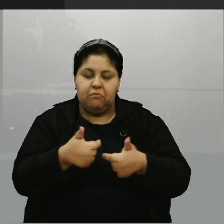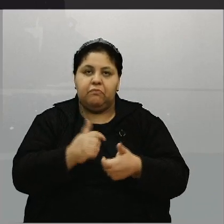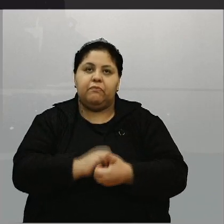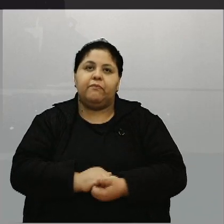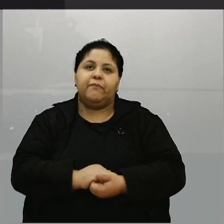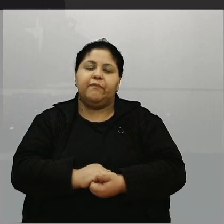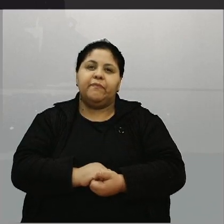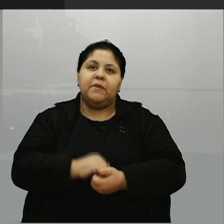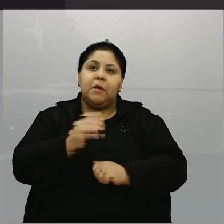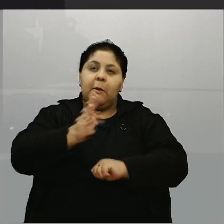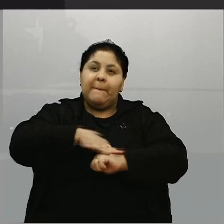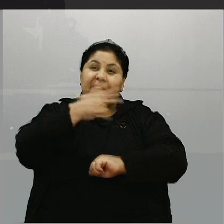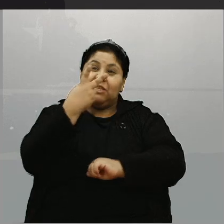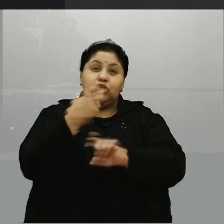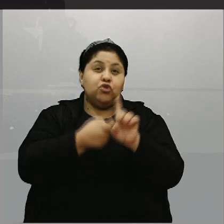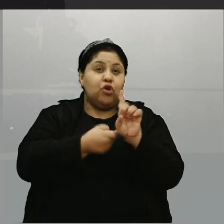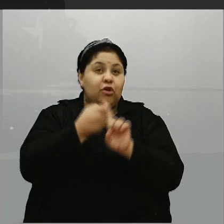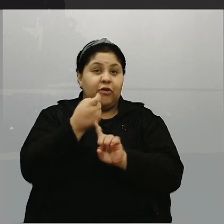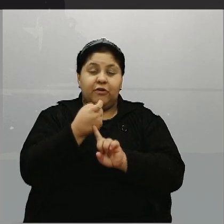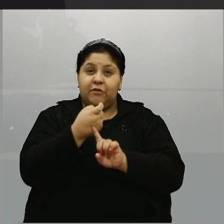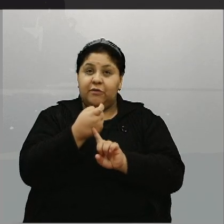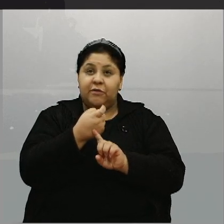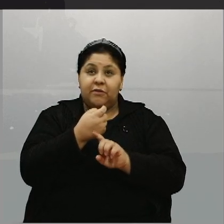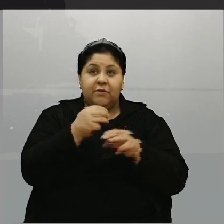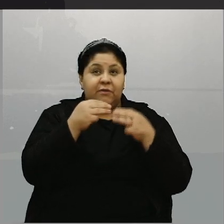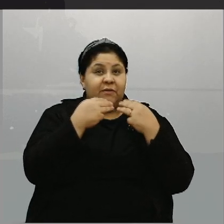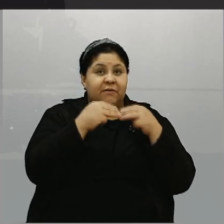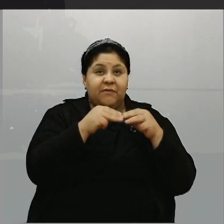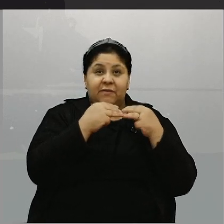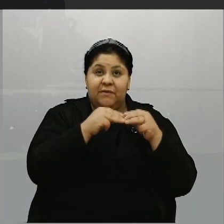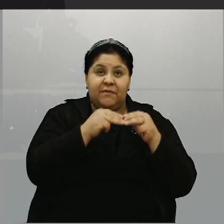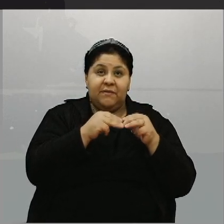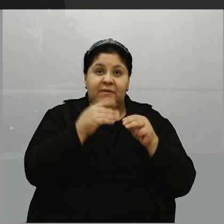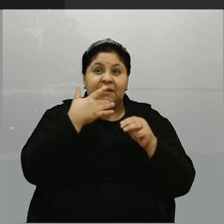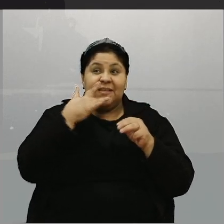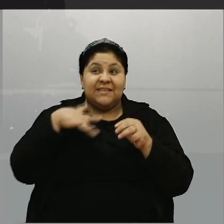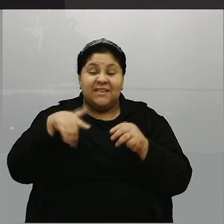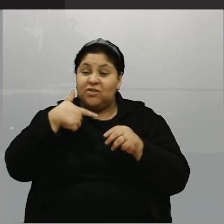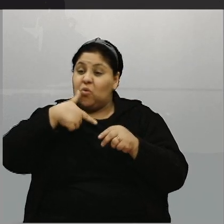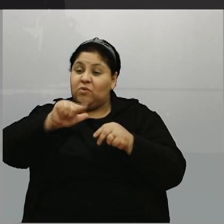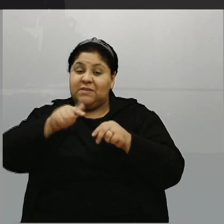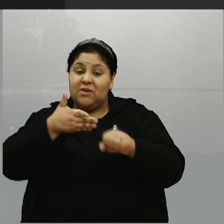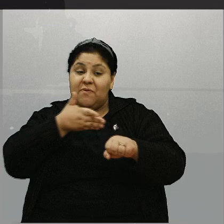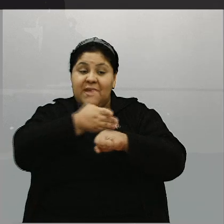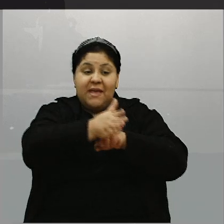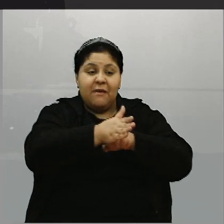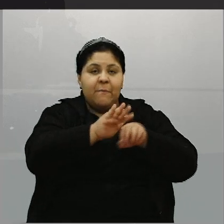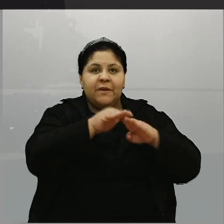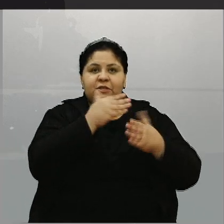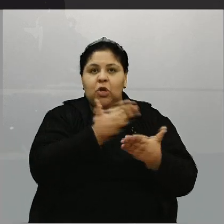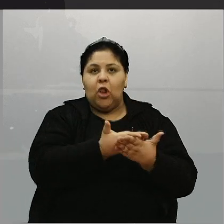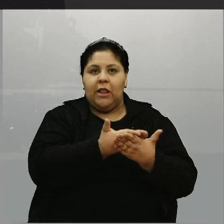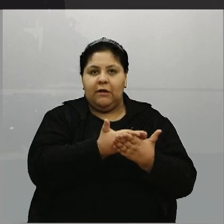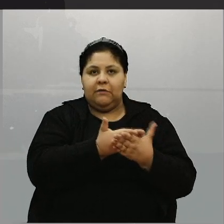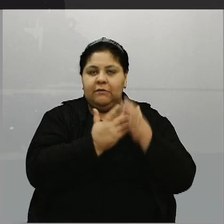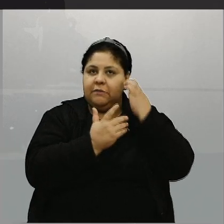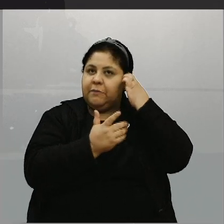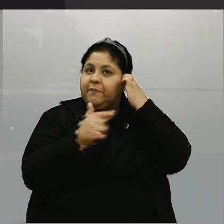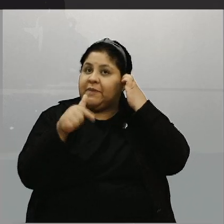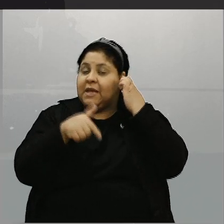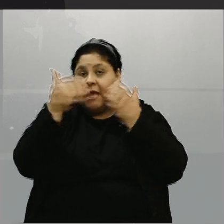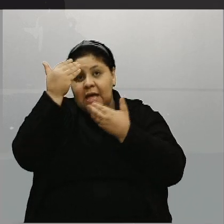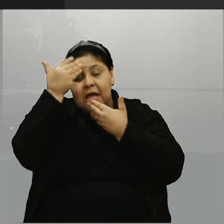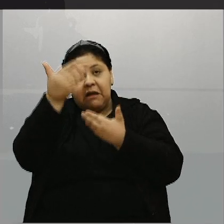mais de 2 meses lá sem transporte, até nem indo para a aula. Então, uma delas... eu quero, enfim, agradecer